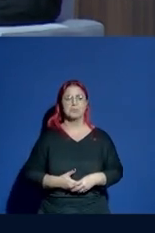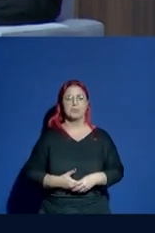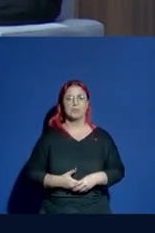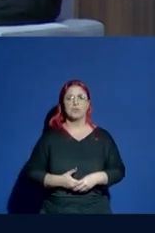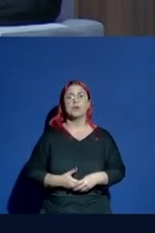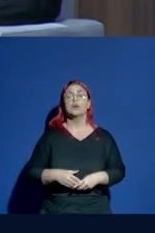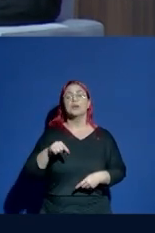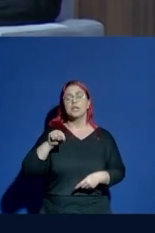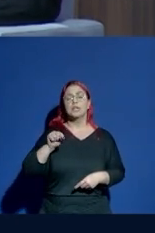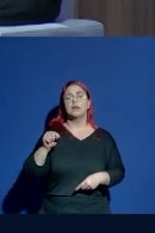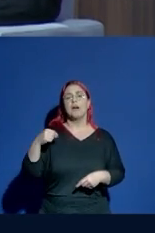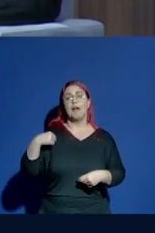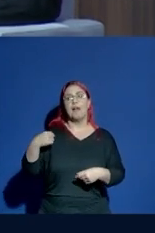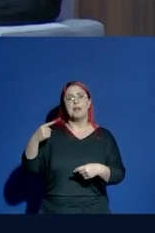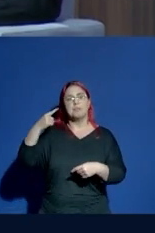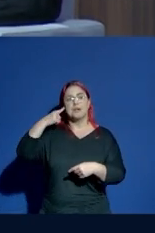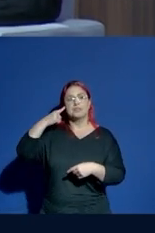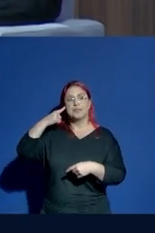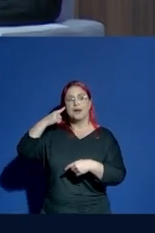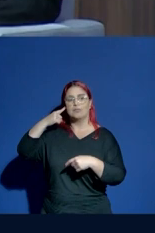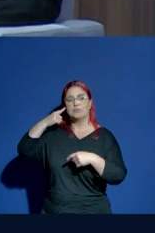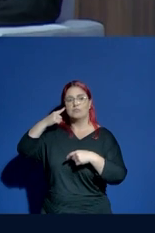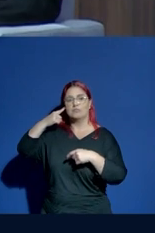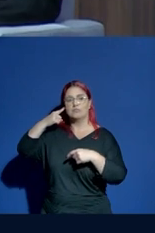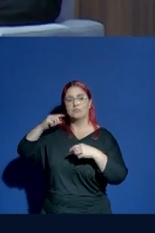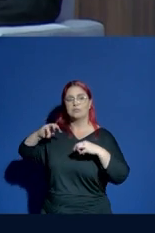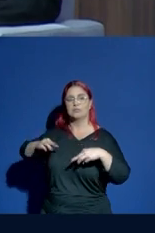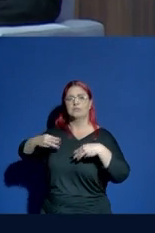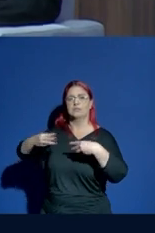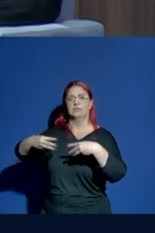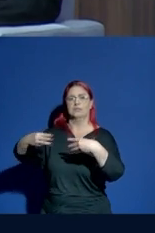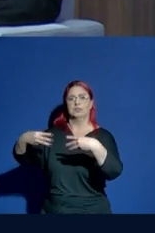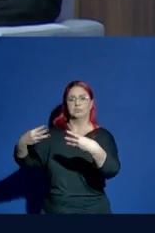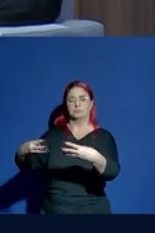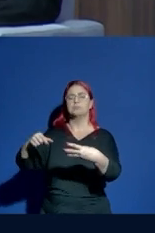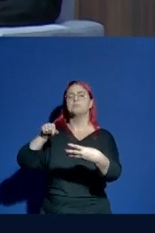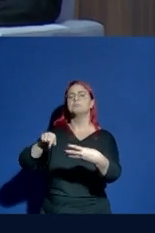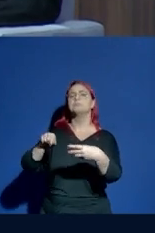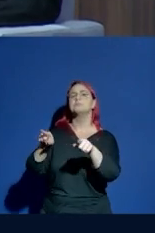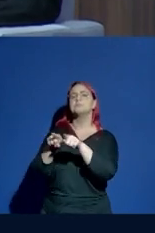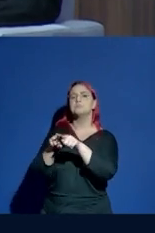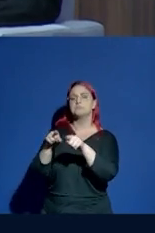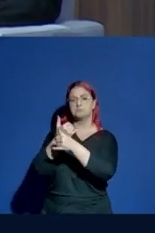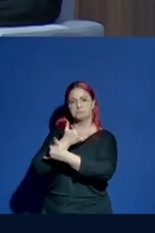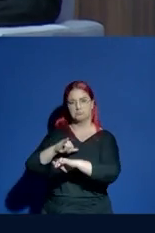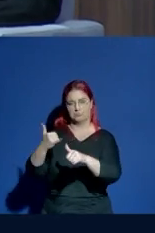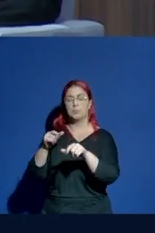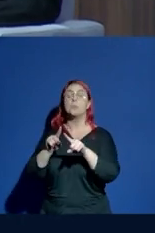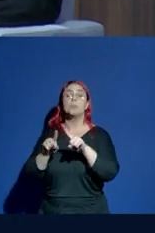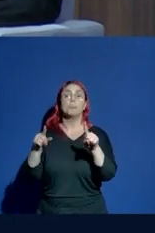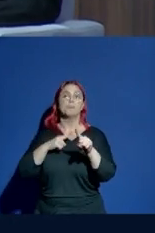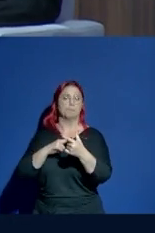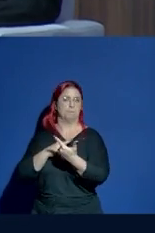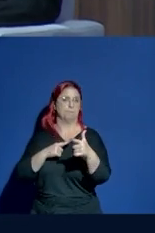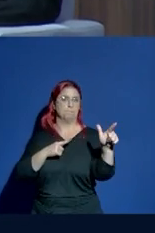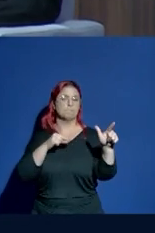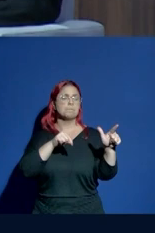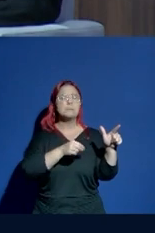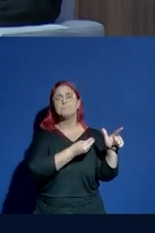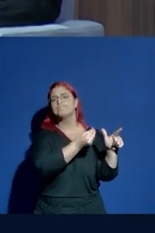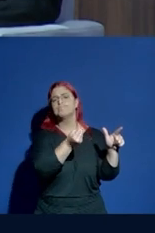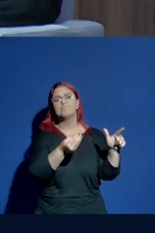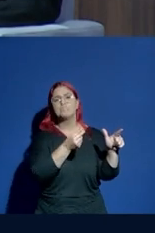dos ministros de energia a ministra Marina tava em outro ambiente nova dele que era um ambiente mais dos